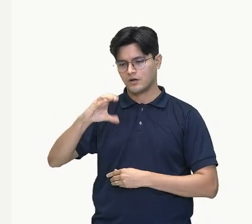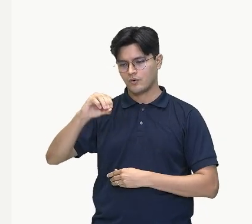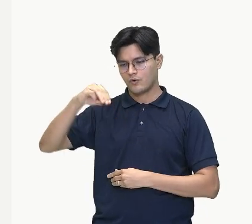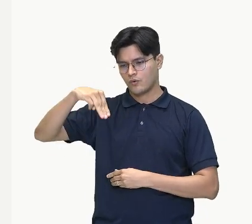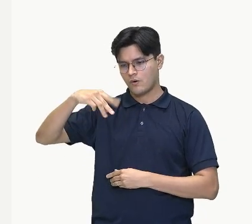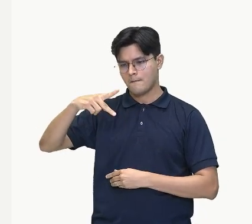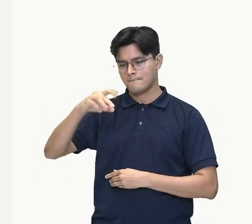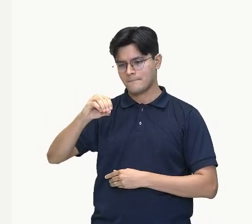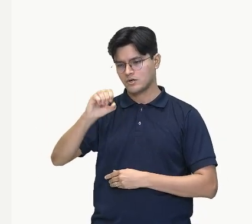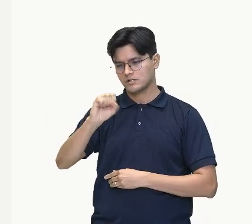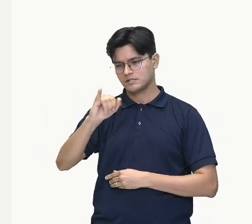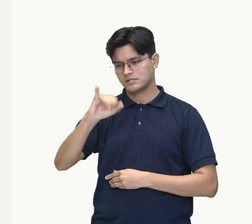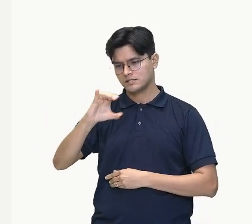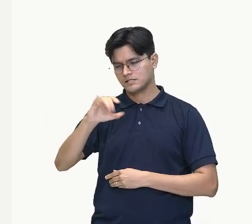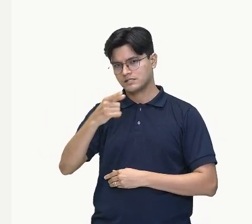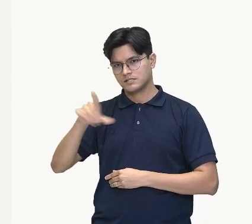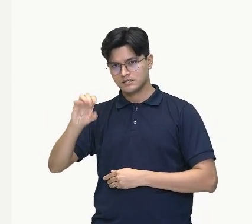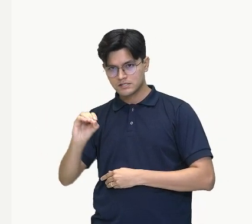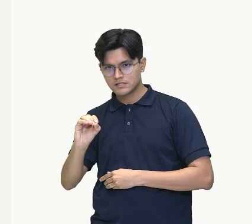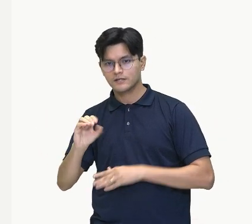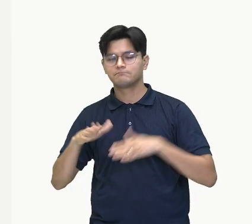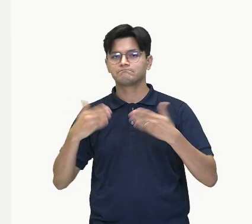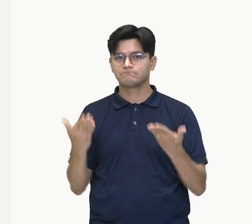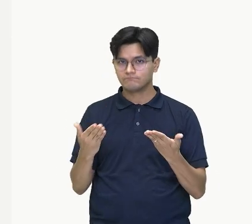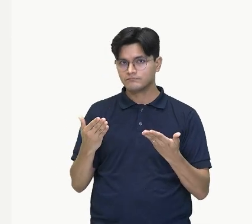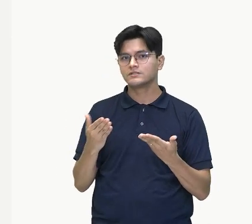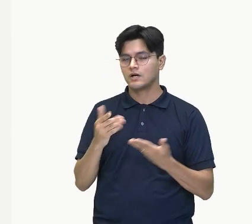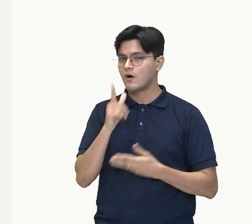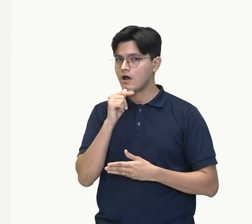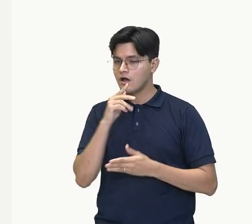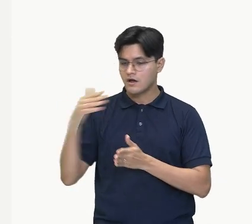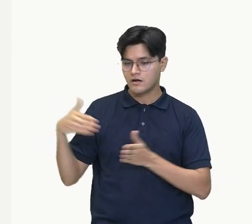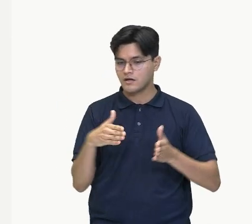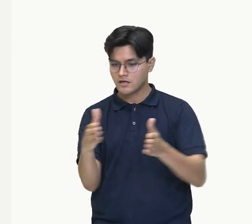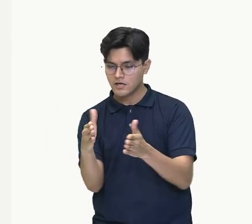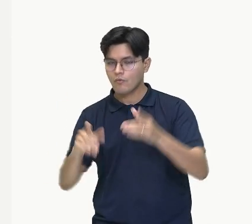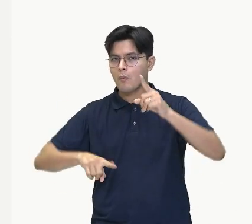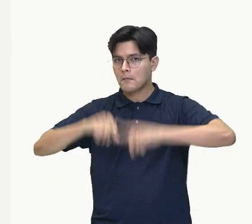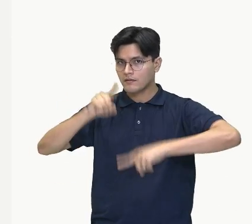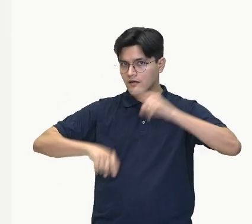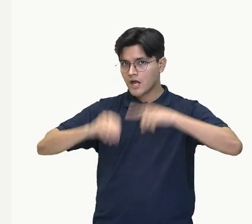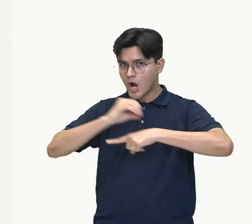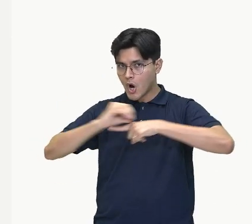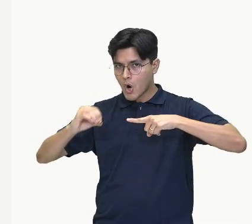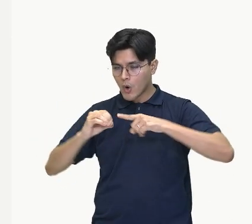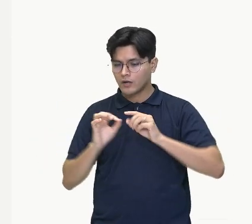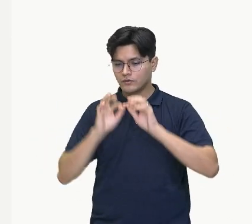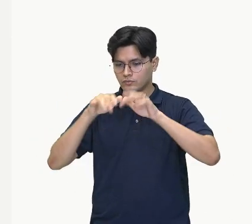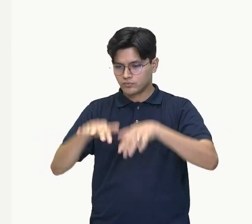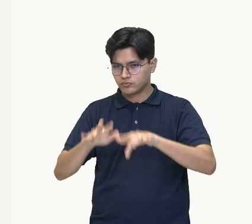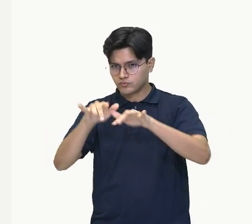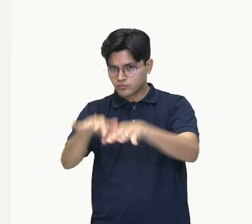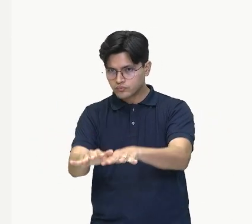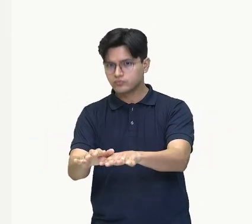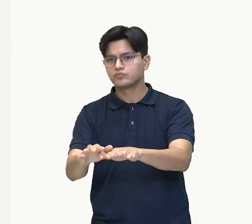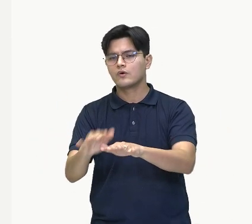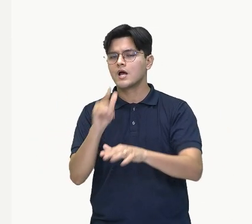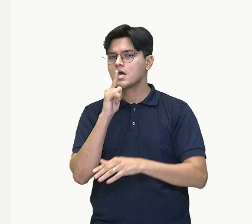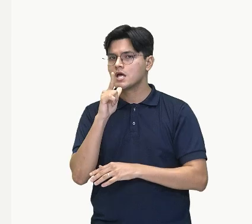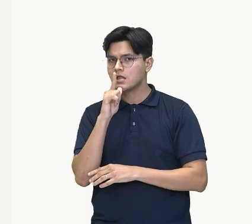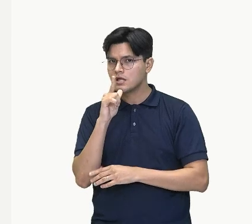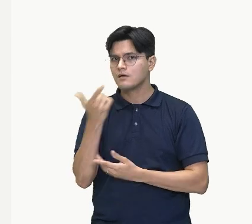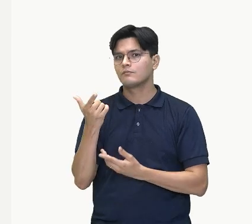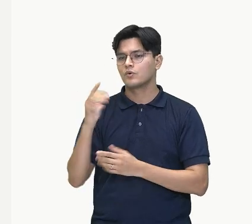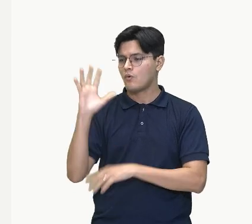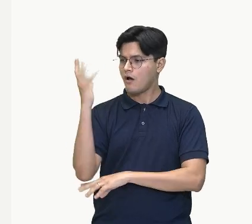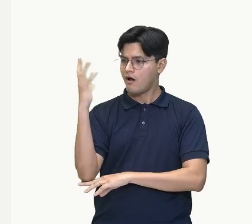Então, eles vêm trazendo aí, rio abaixo, esses rios, eles vêm trazendo aí galhos de árvores, né?